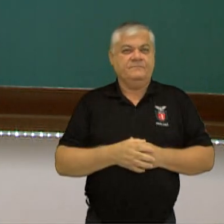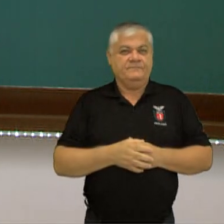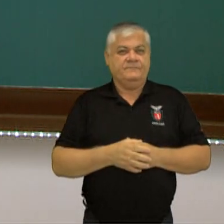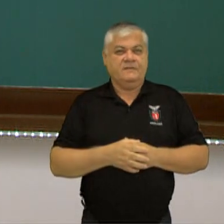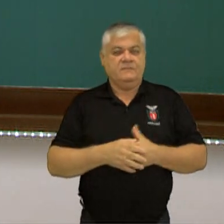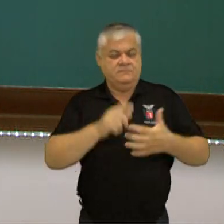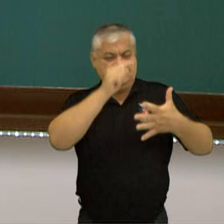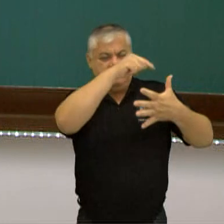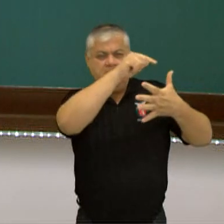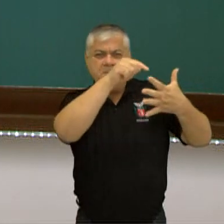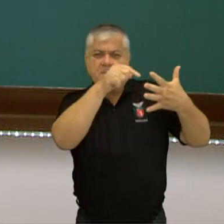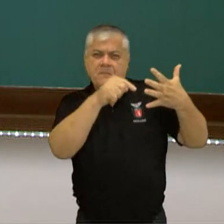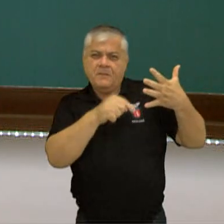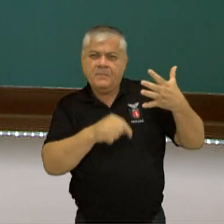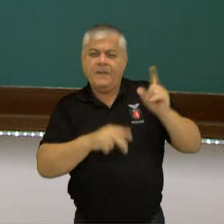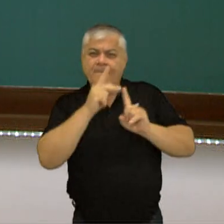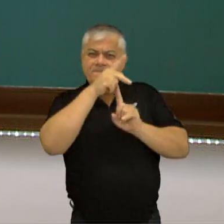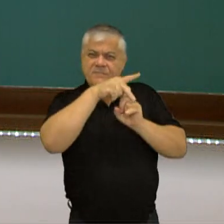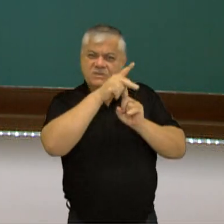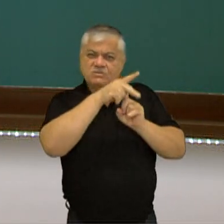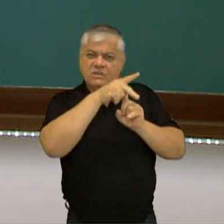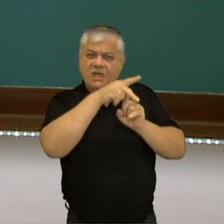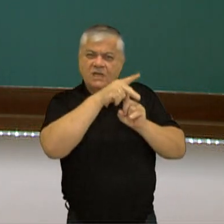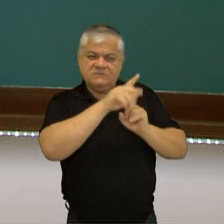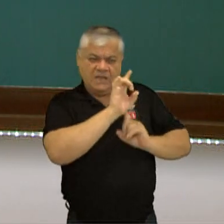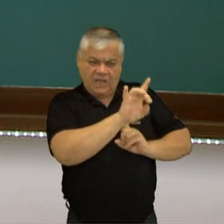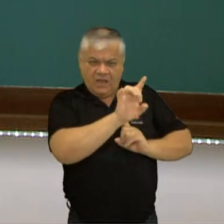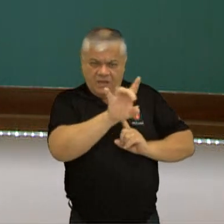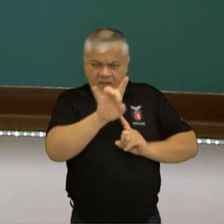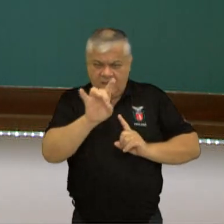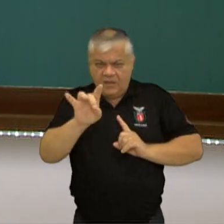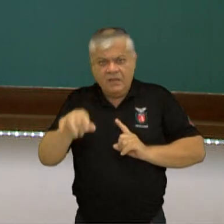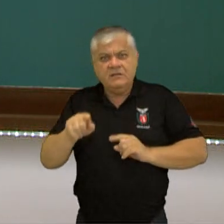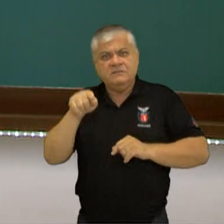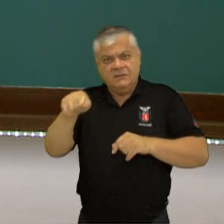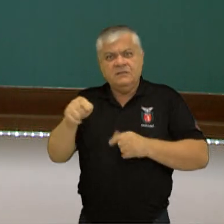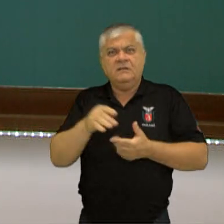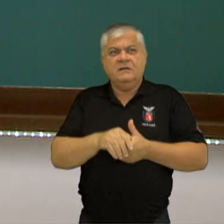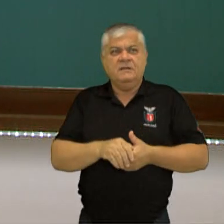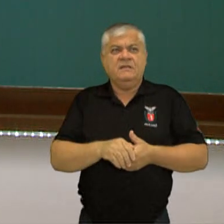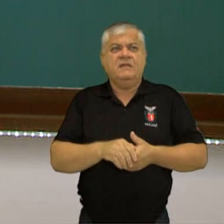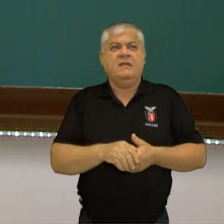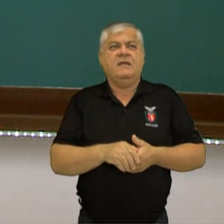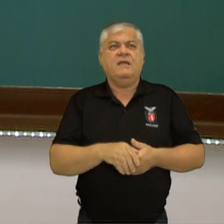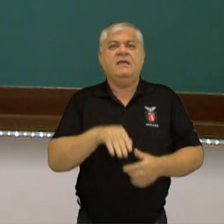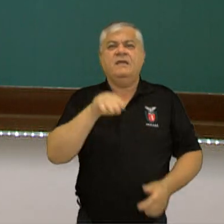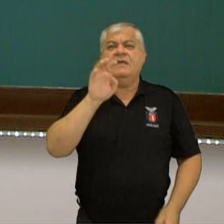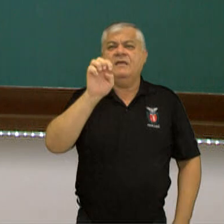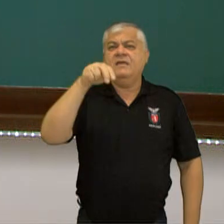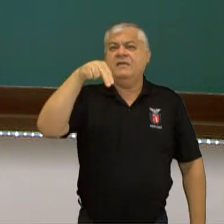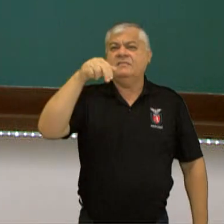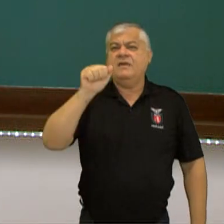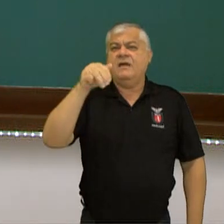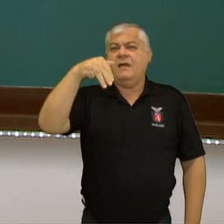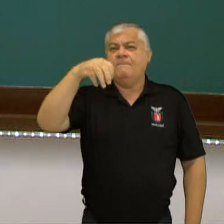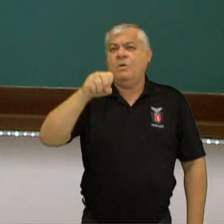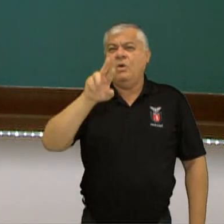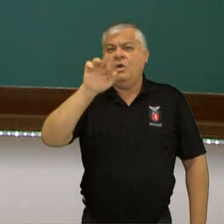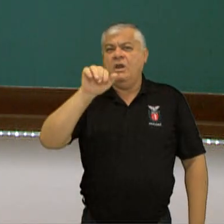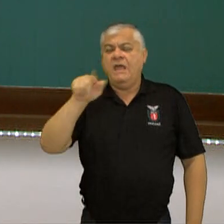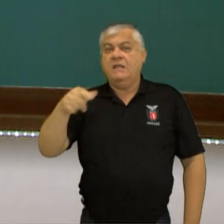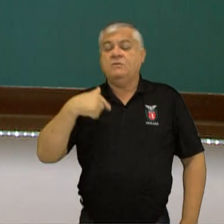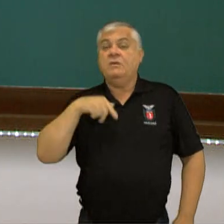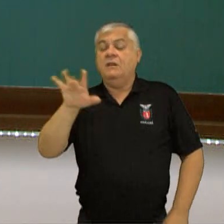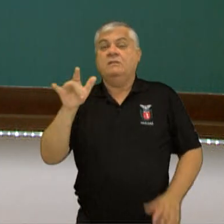que os personagens enamorados, que faz parte lá dos enamorates, né, eles não